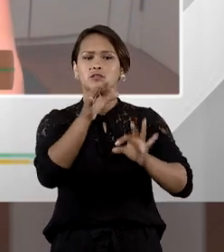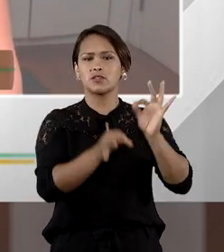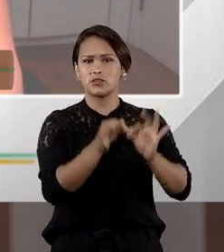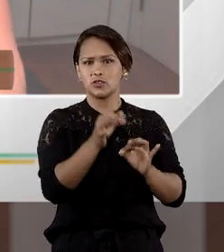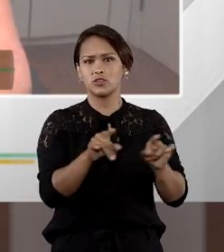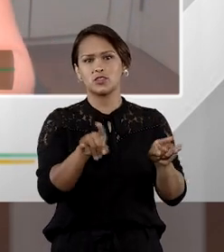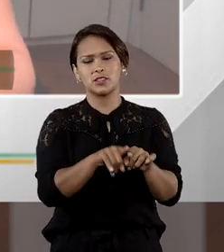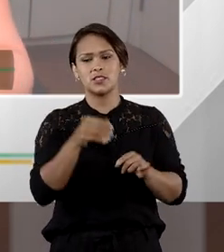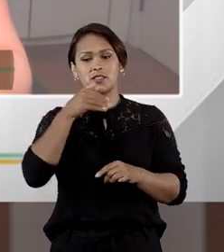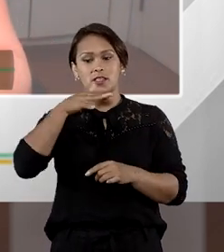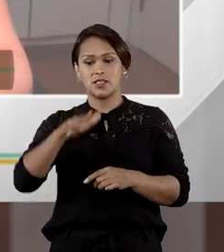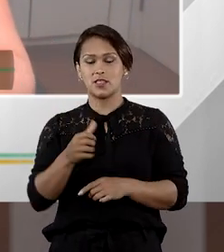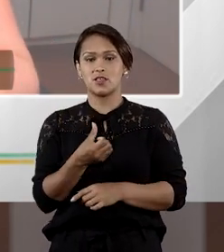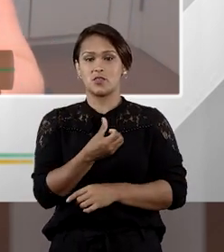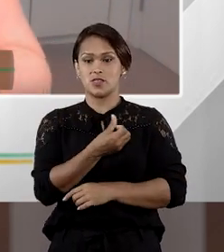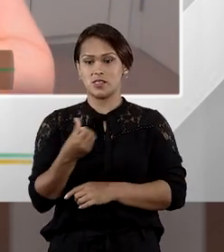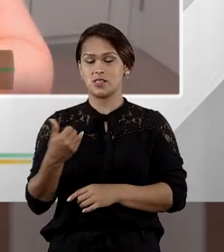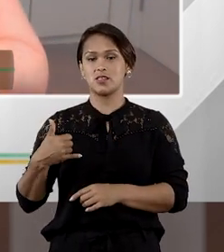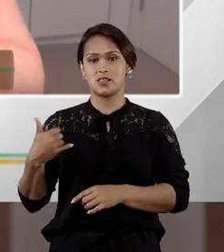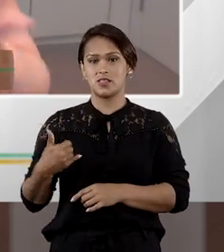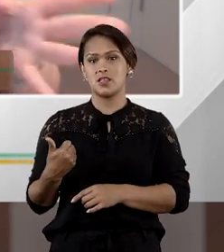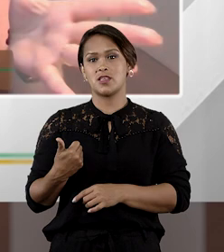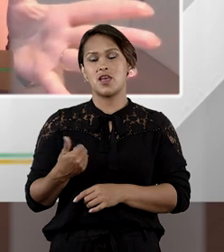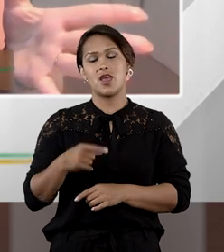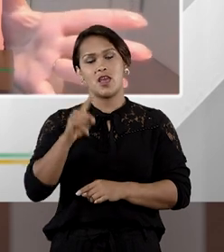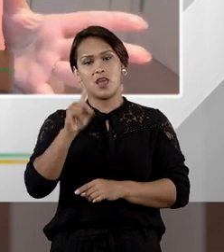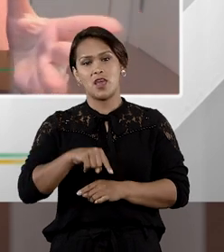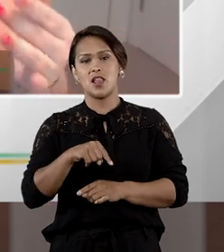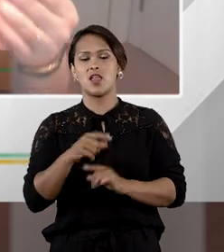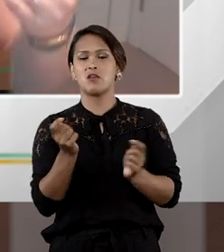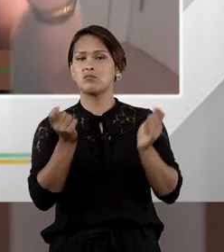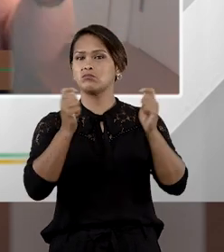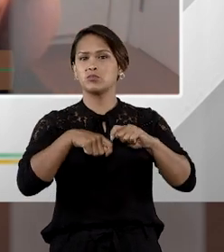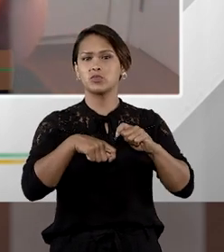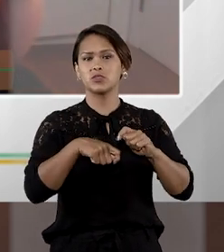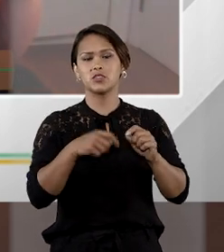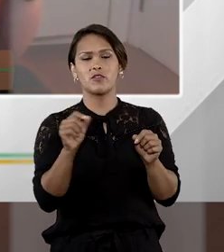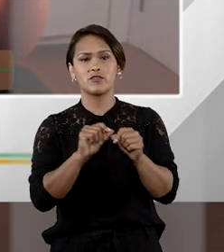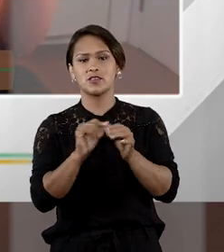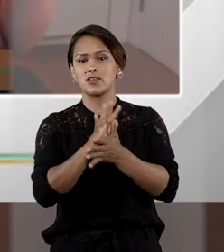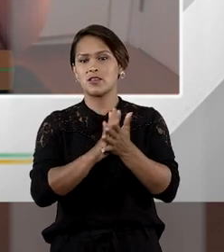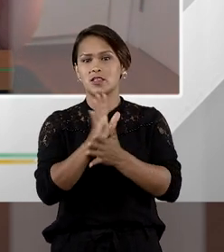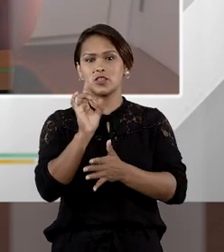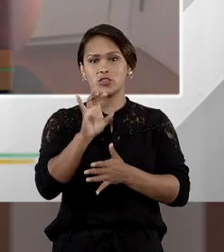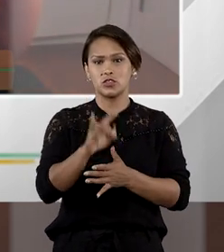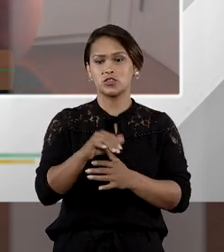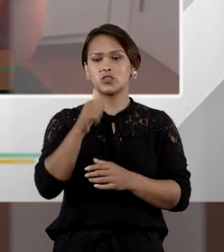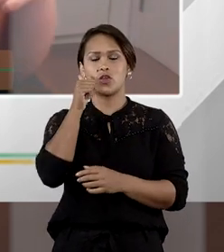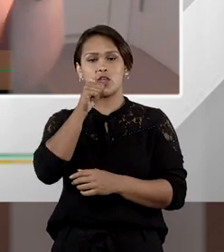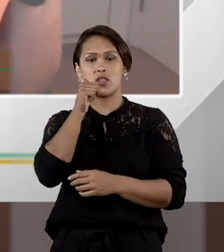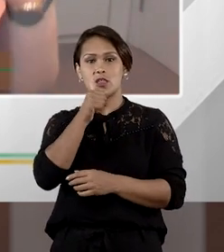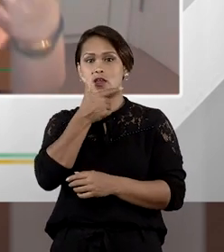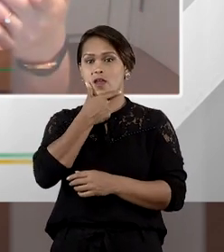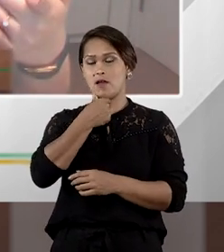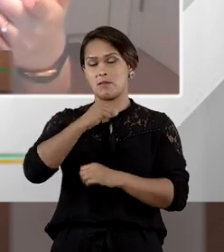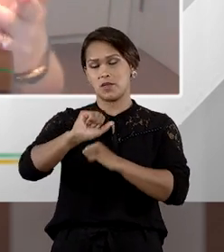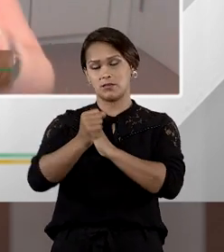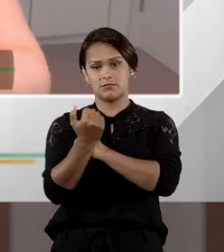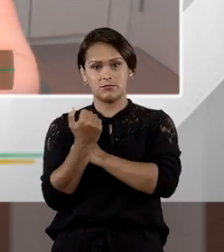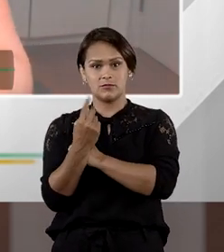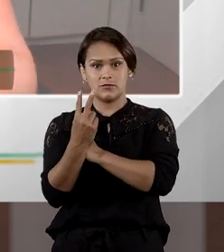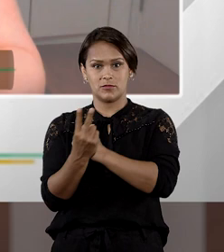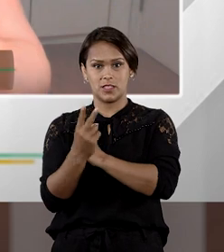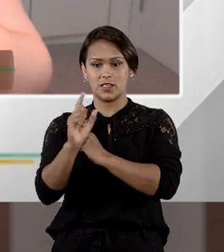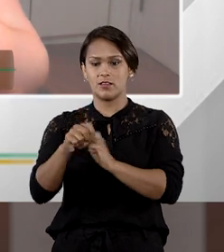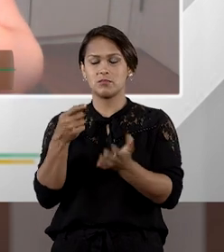claro, essa criança até os 16 anos, ela é absolutamente incapaz, então é a mãe, né, a sua guardiã, no caso aqui, que vai ter que ir